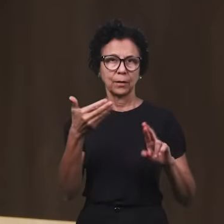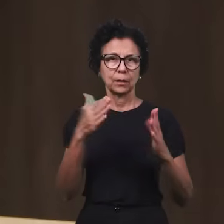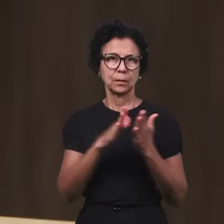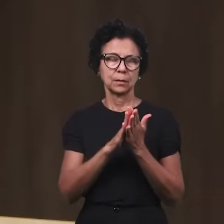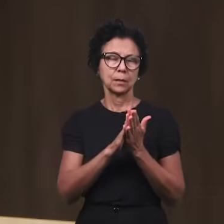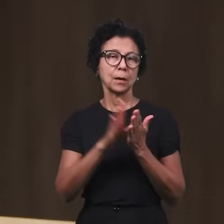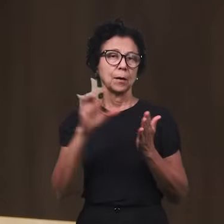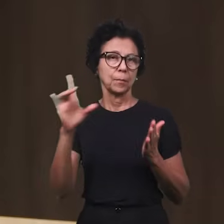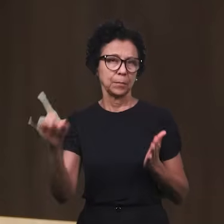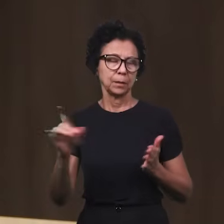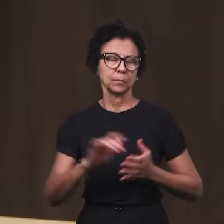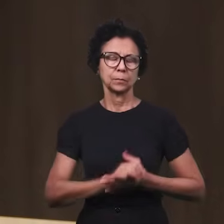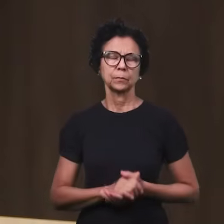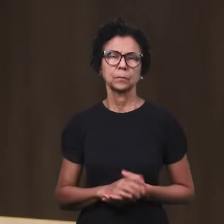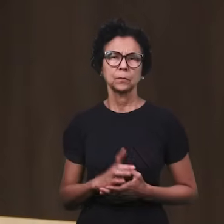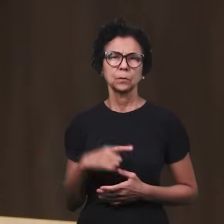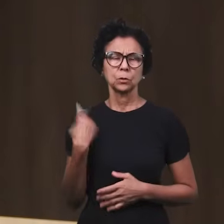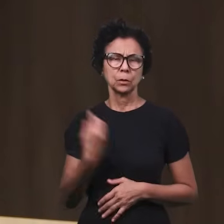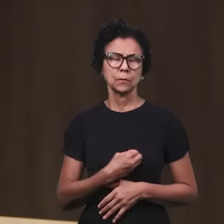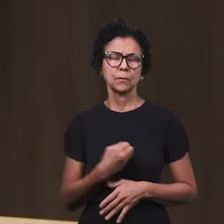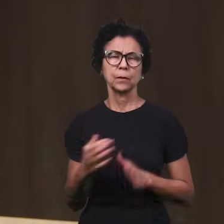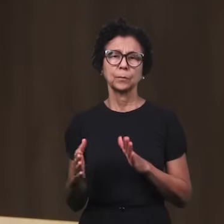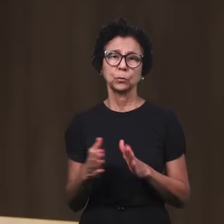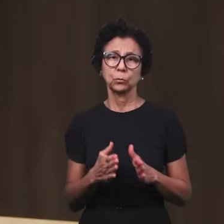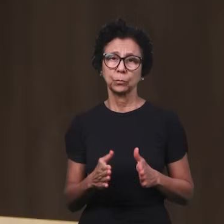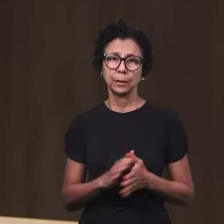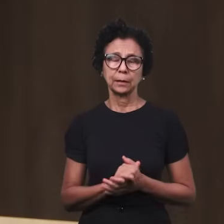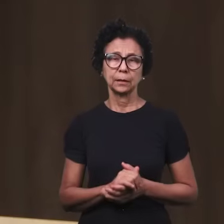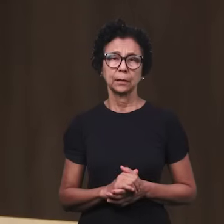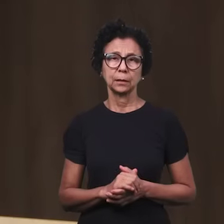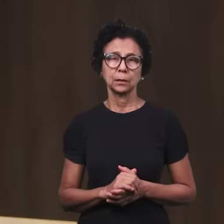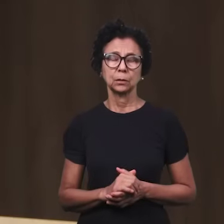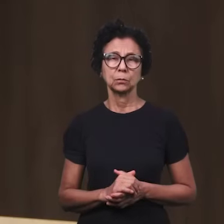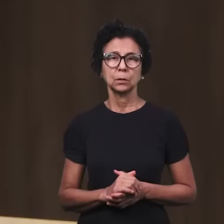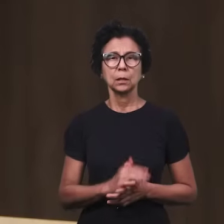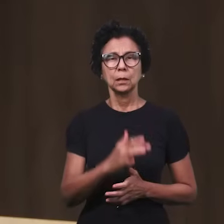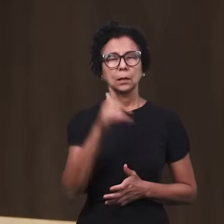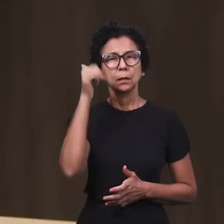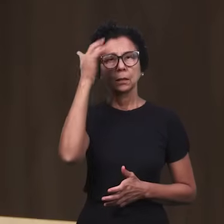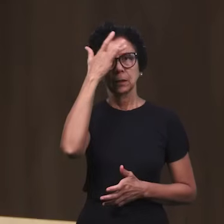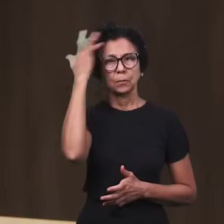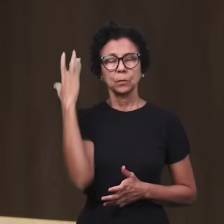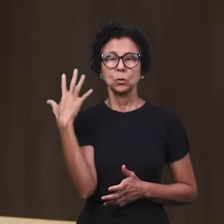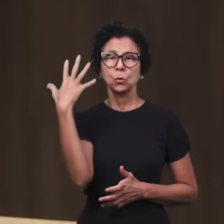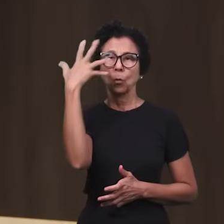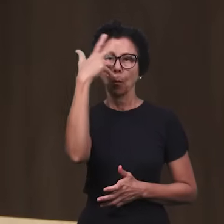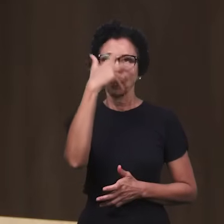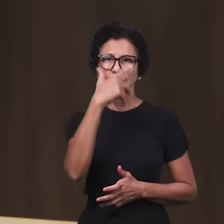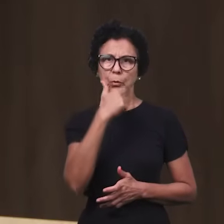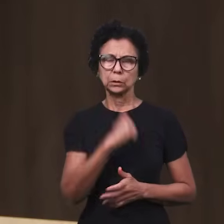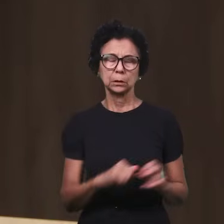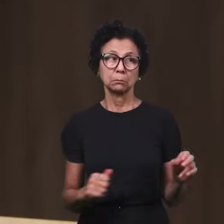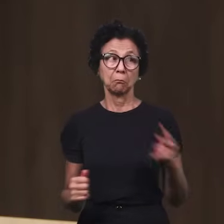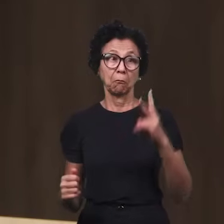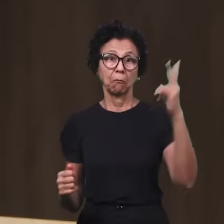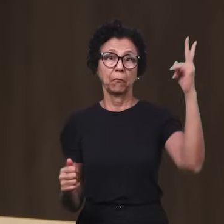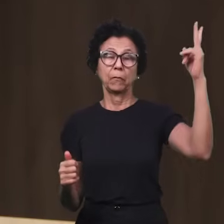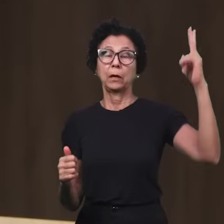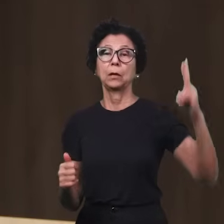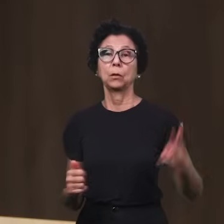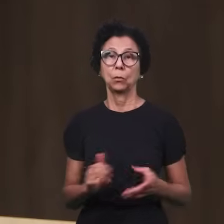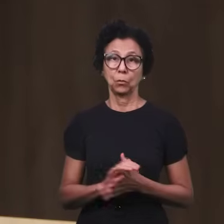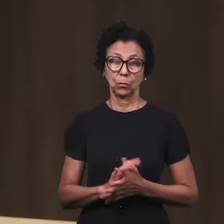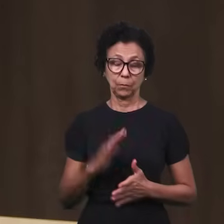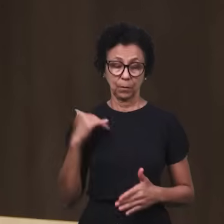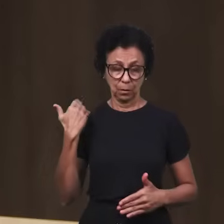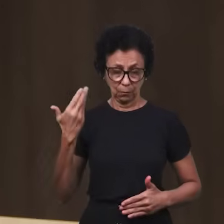Bíblicas. Vivemos em um tempo que o valor dado à beleza se manifesta naquilo que é externo. Mas para